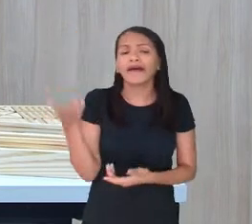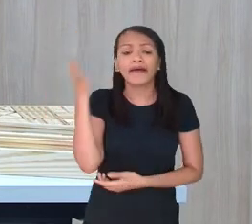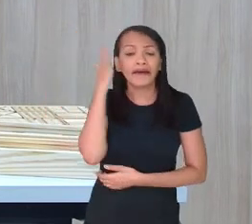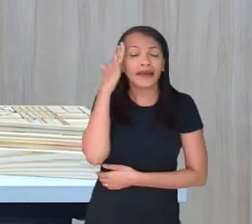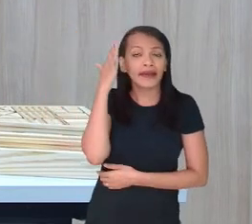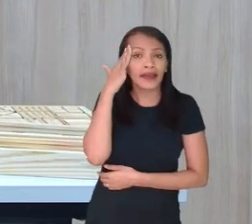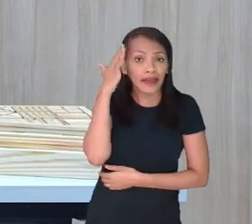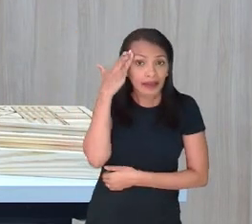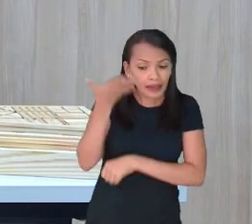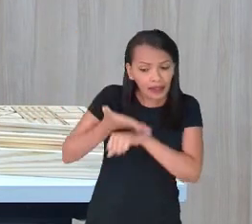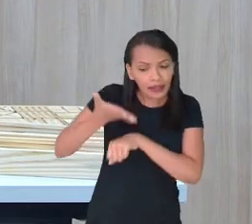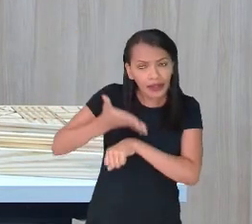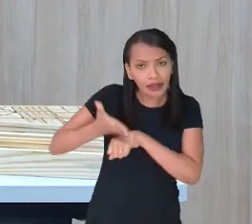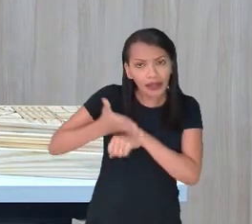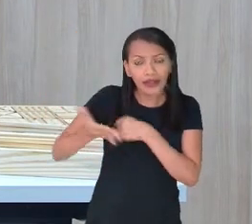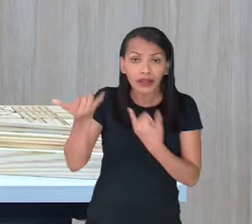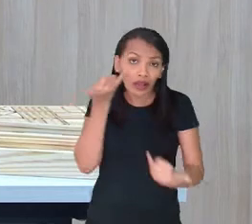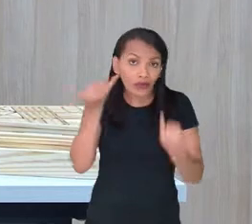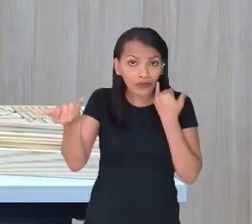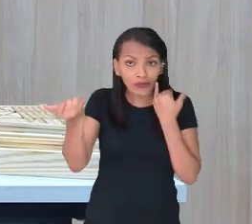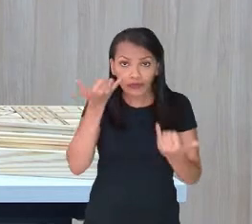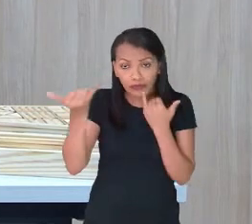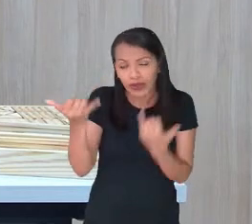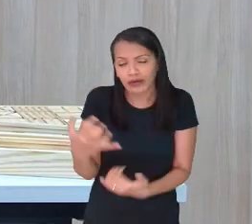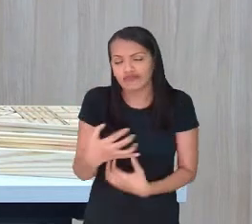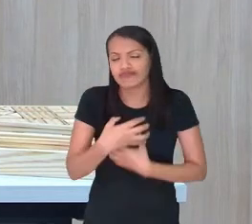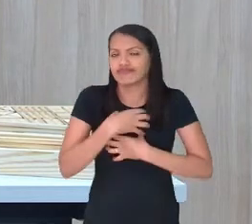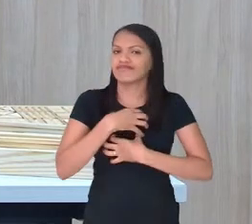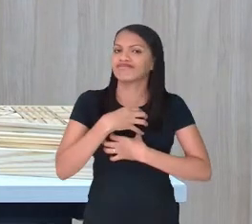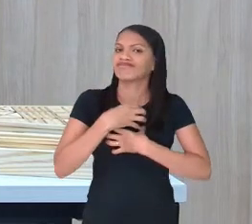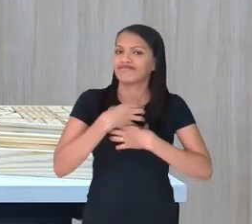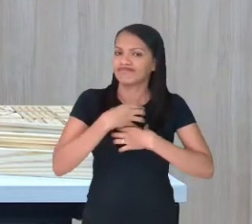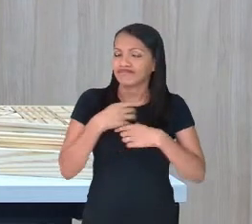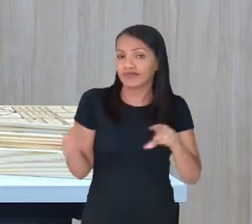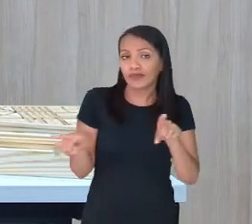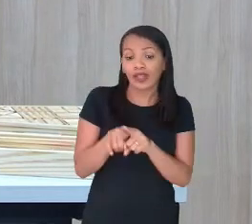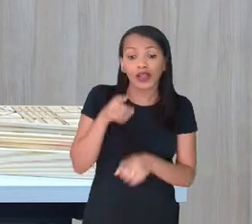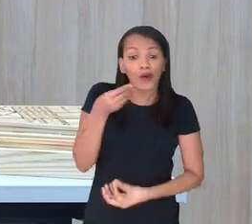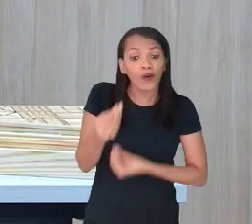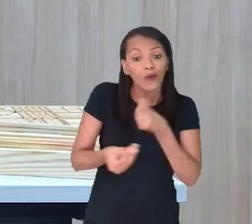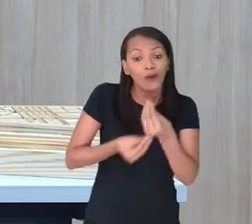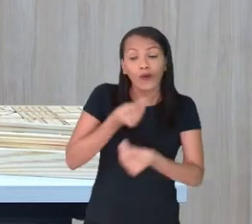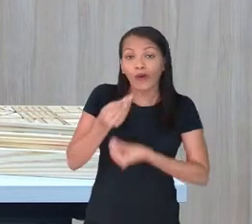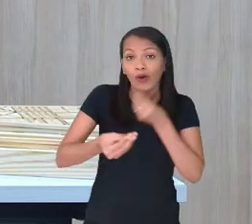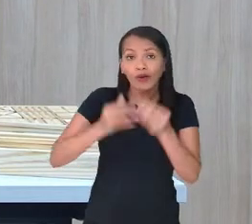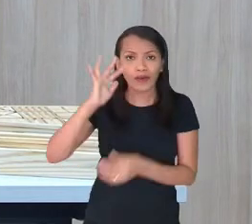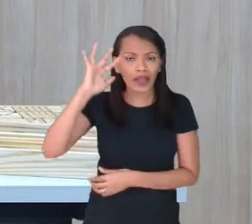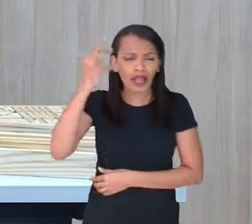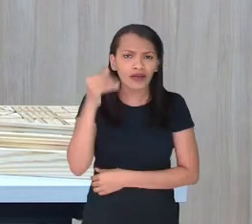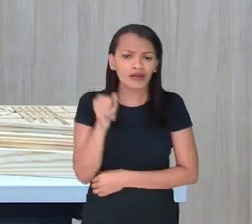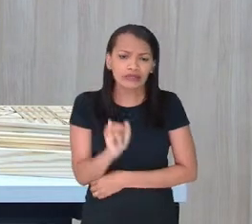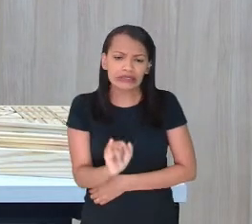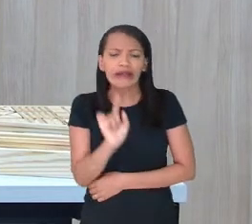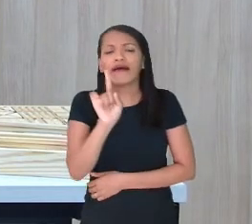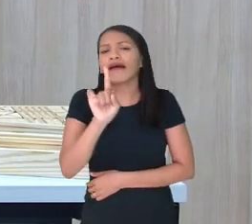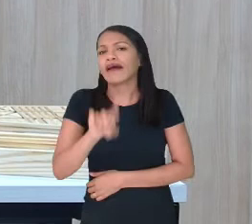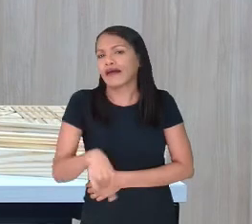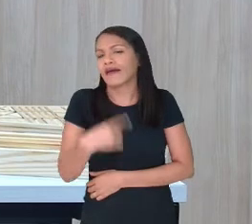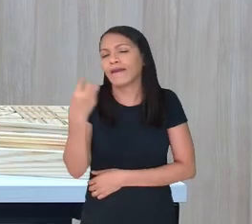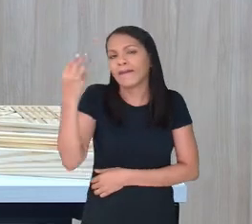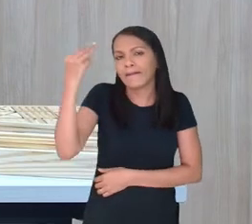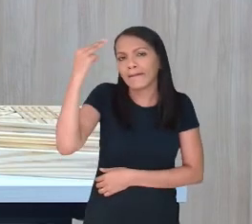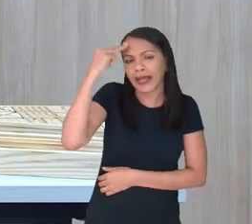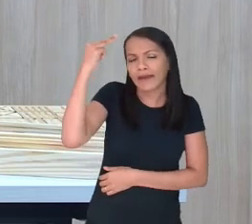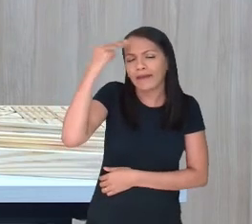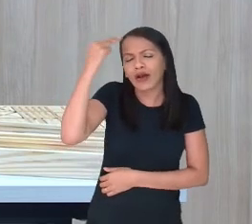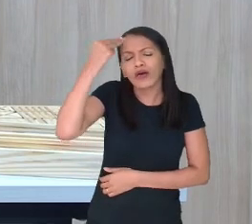trabalha essa informação com os sentimentos e como é que ele vai decidir se é uma memória para